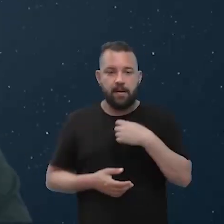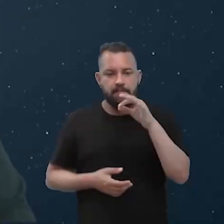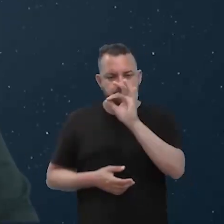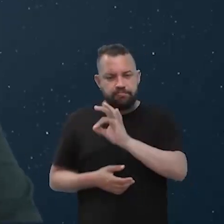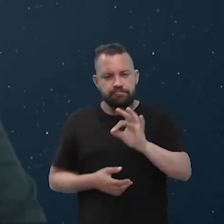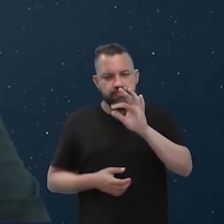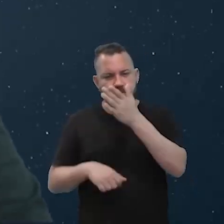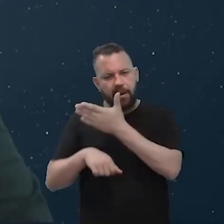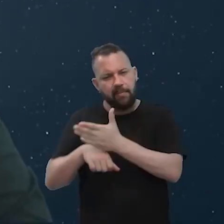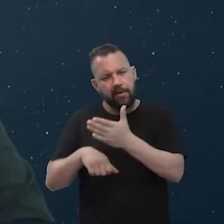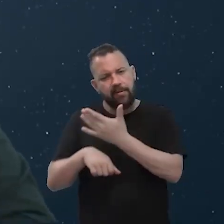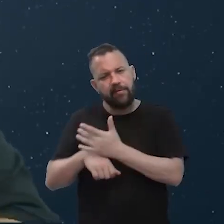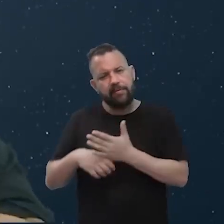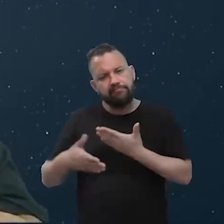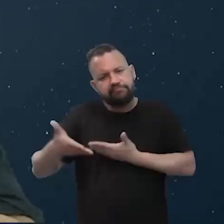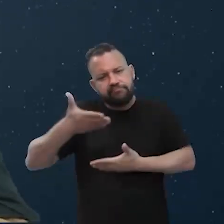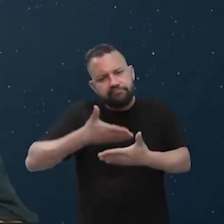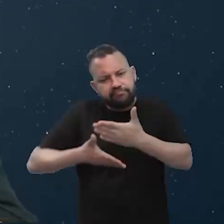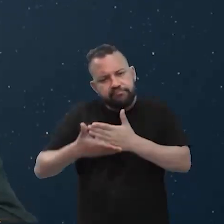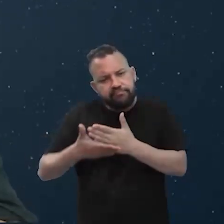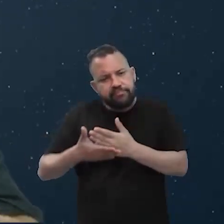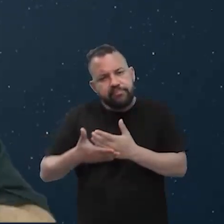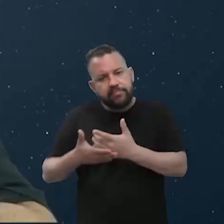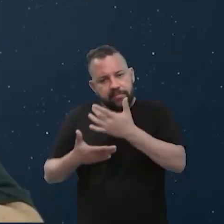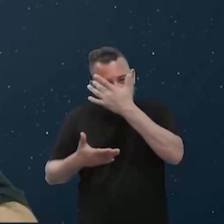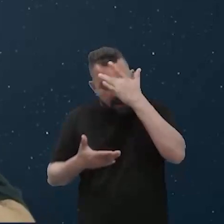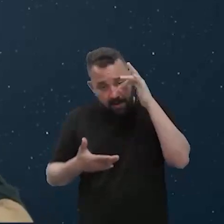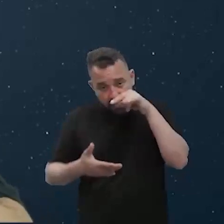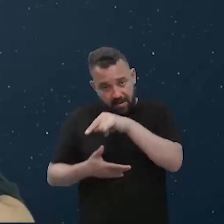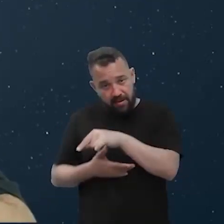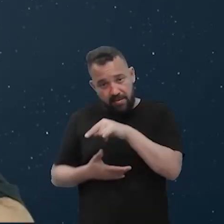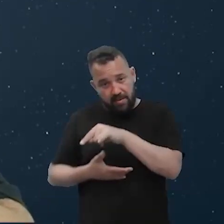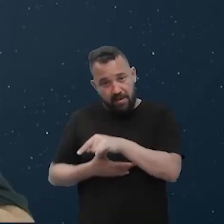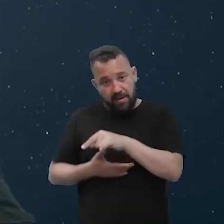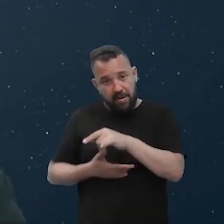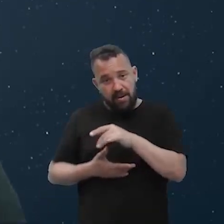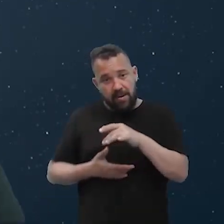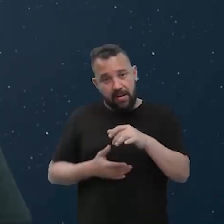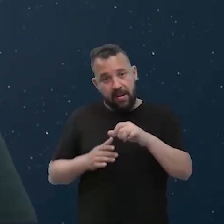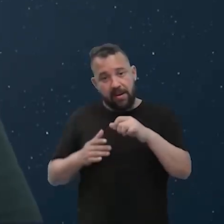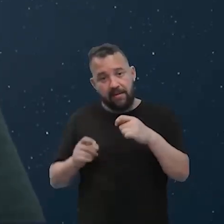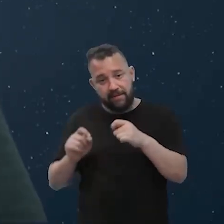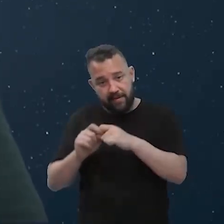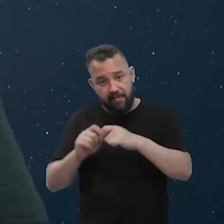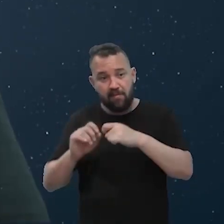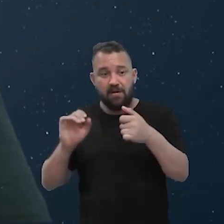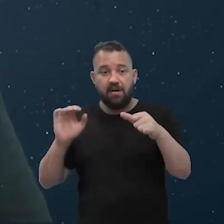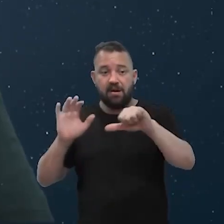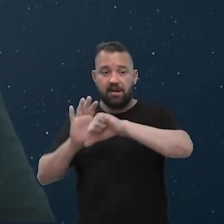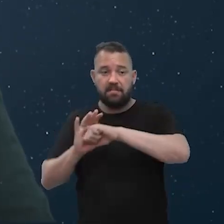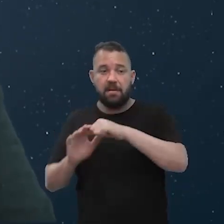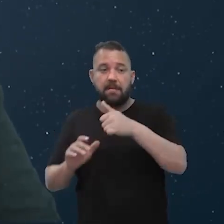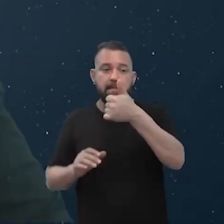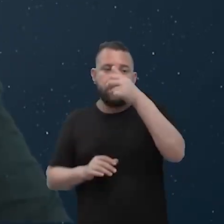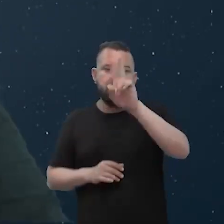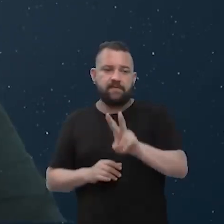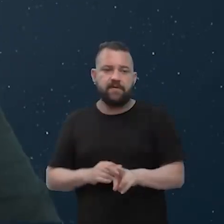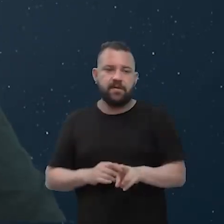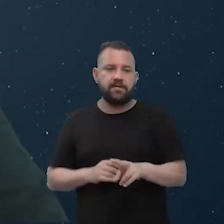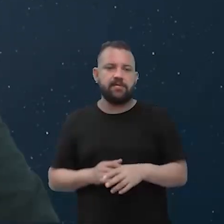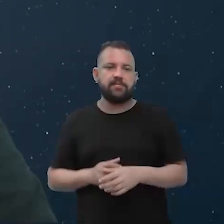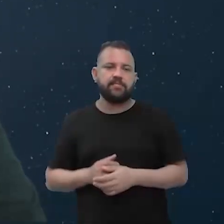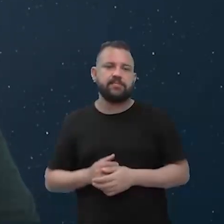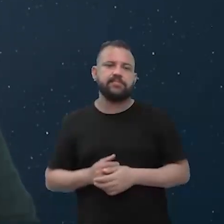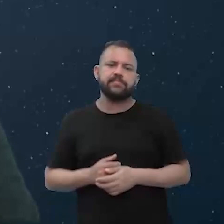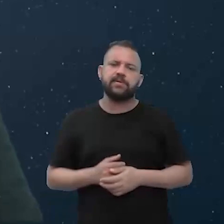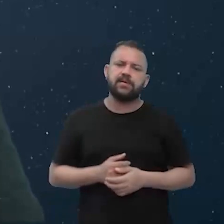está relacionado com aquela pessoa que está cometendo um crime, que cometeu um crime pela primeira vez. Então, veja que nem